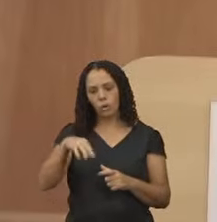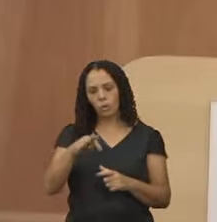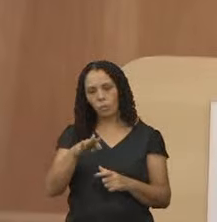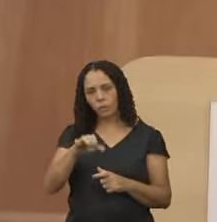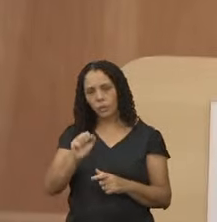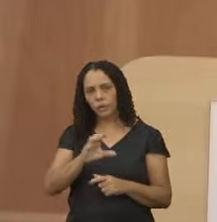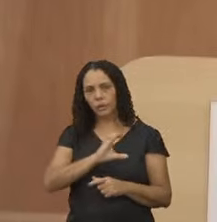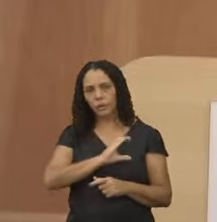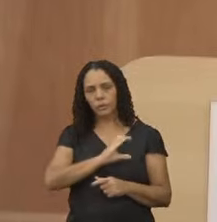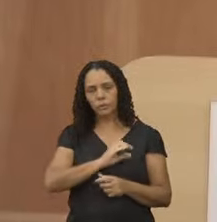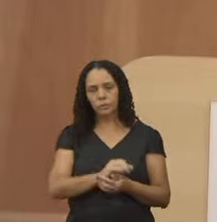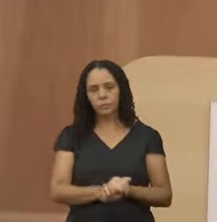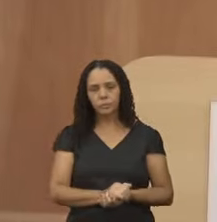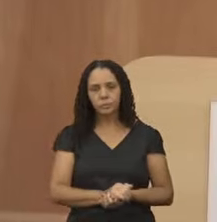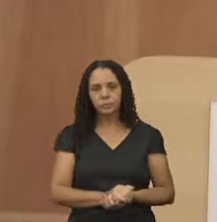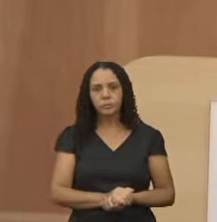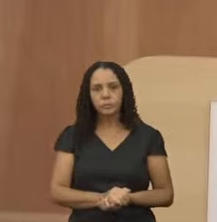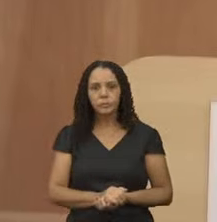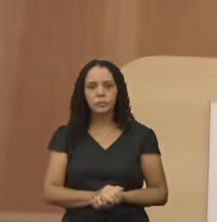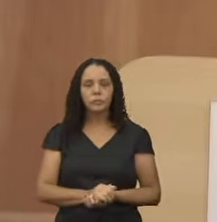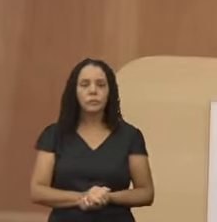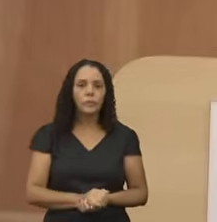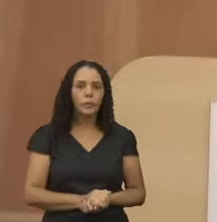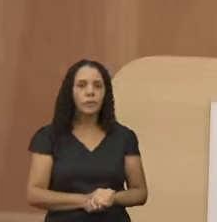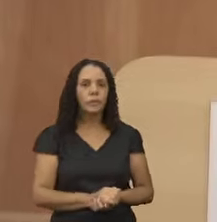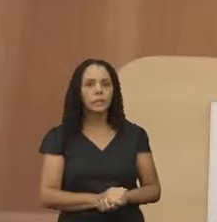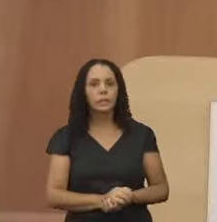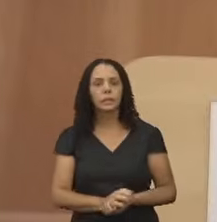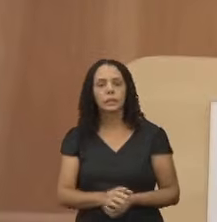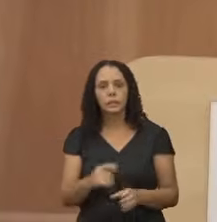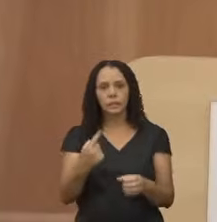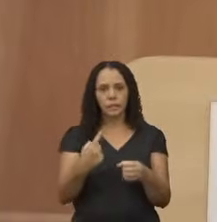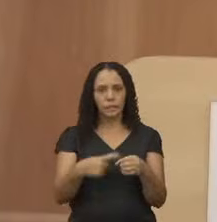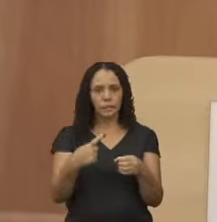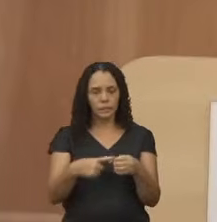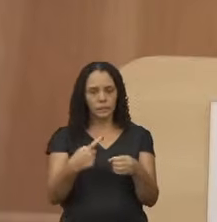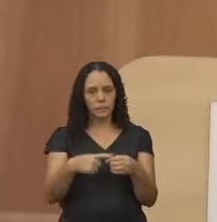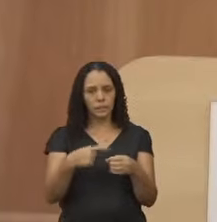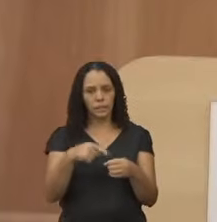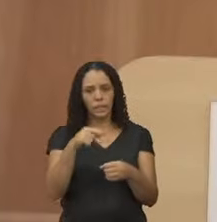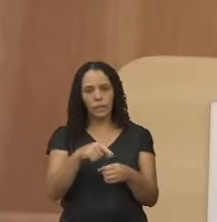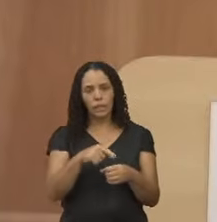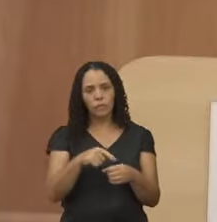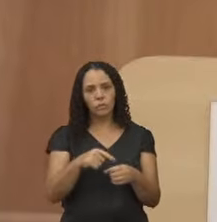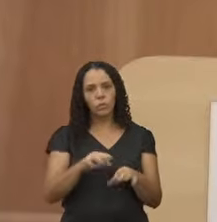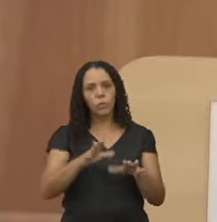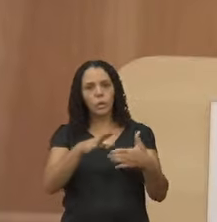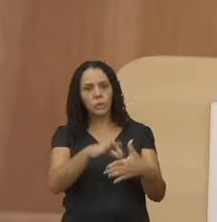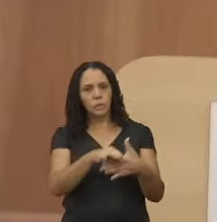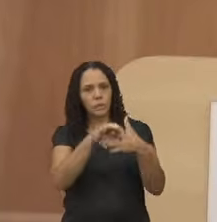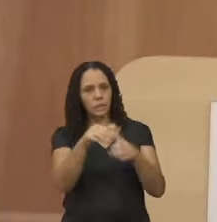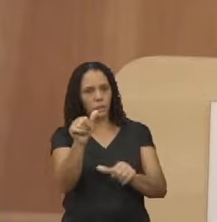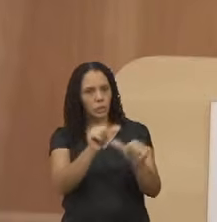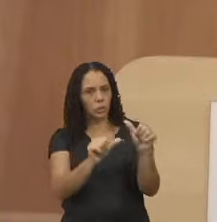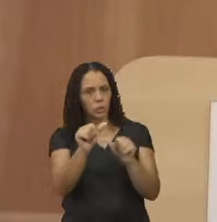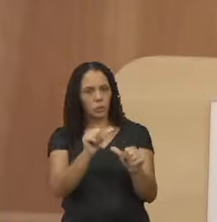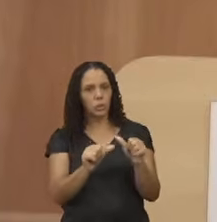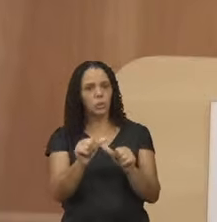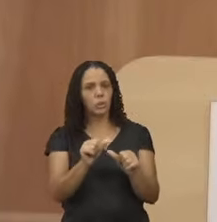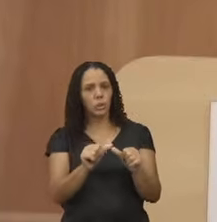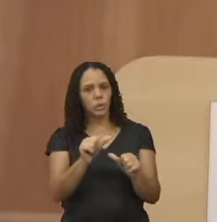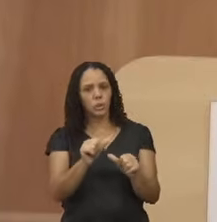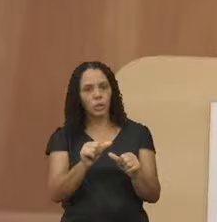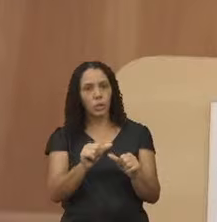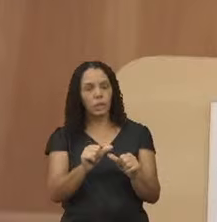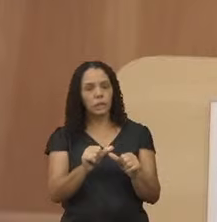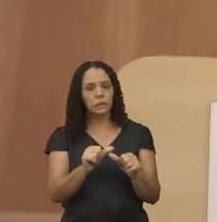ali, da época colonial. E nessa cidade de Macondo, sempre que troca o líder, entra um liberal, depois sai um liberal, entra